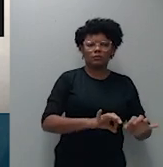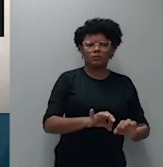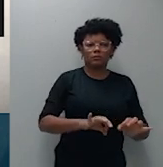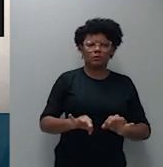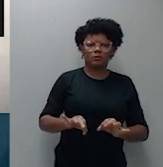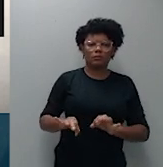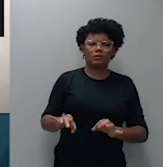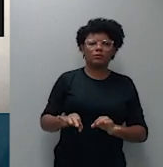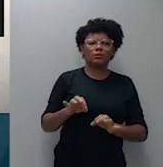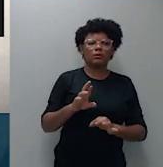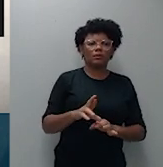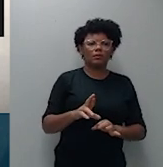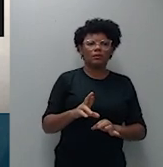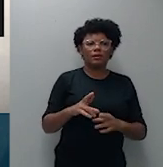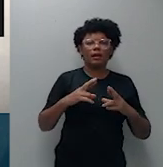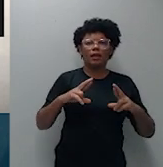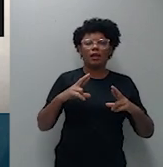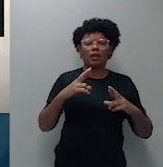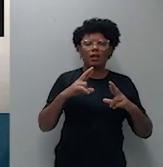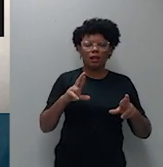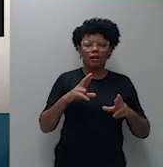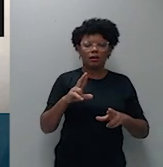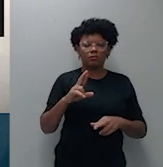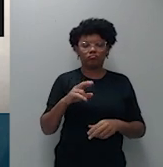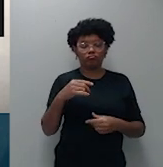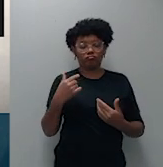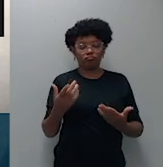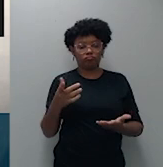de ação